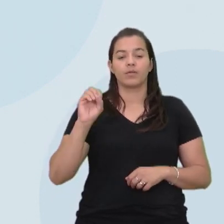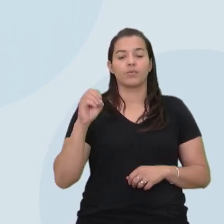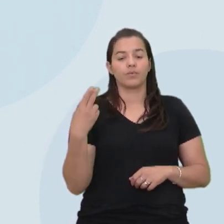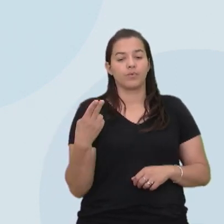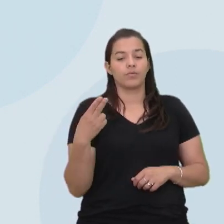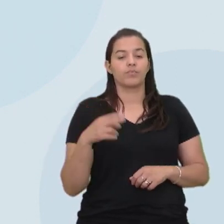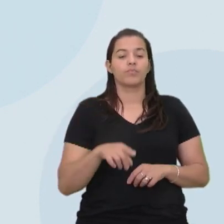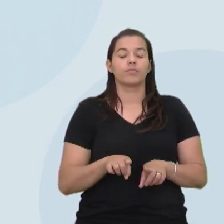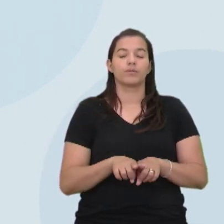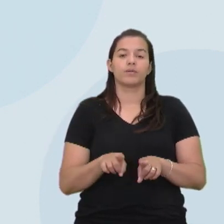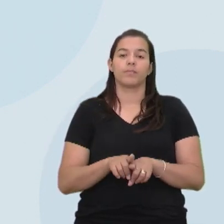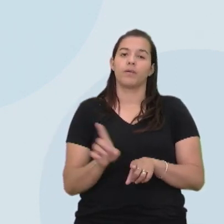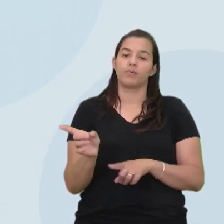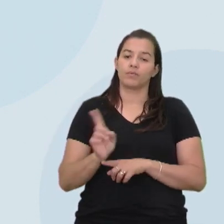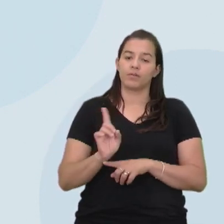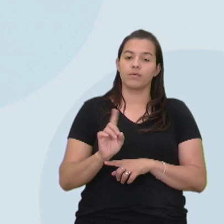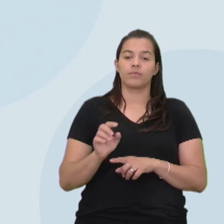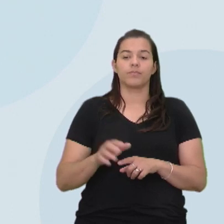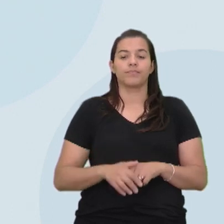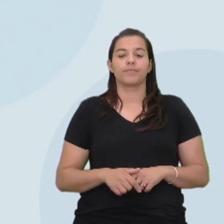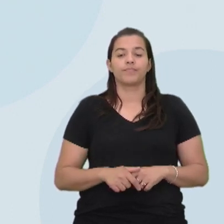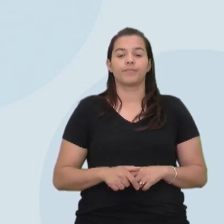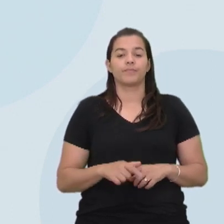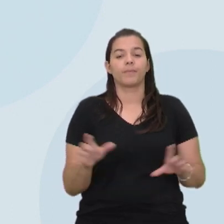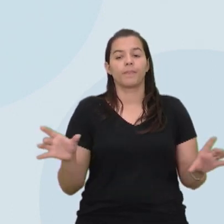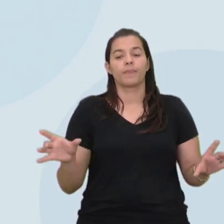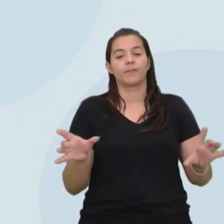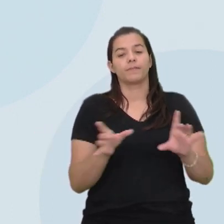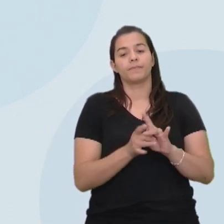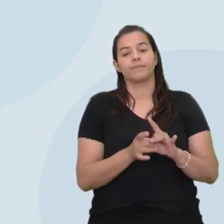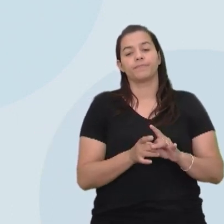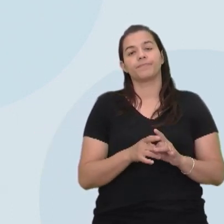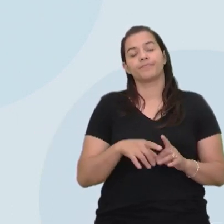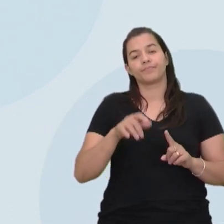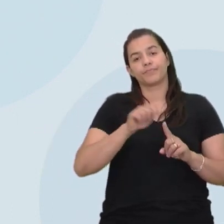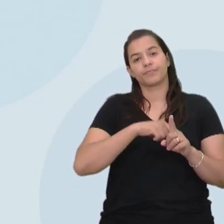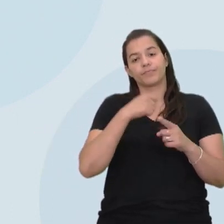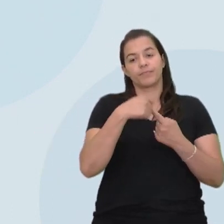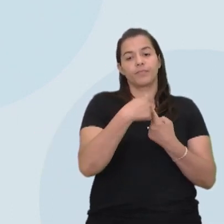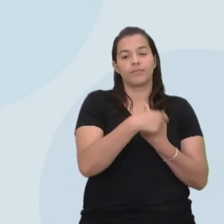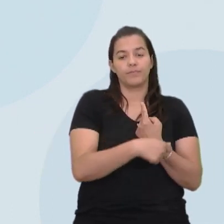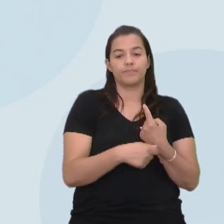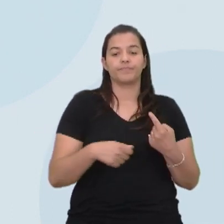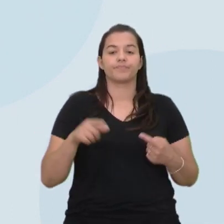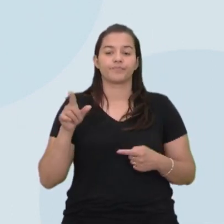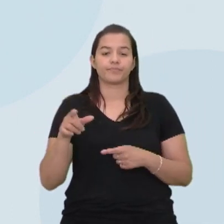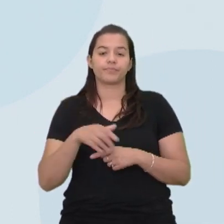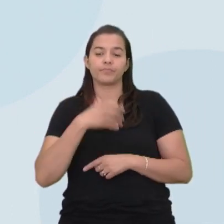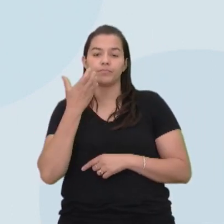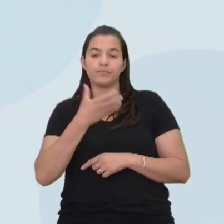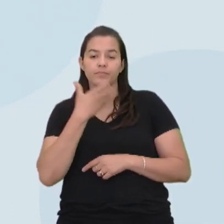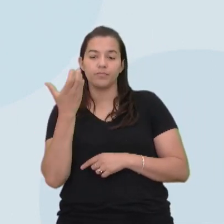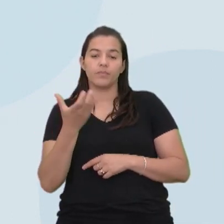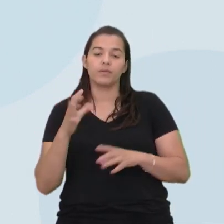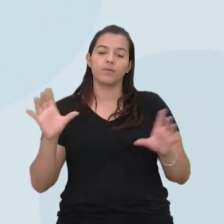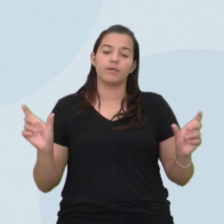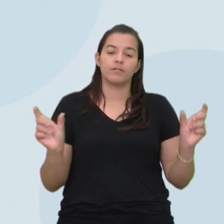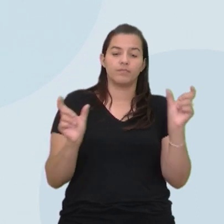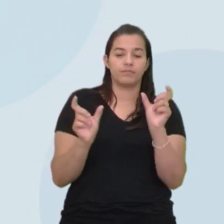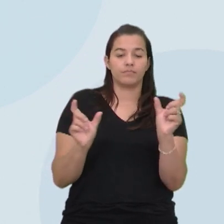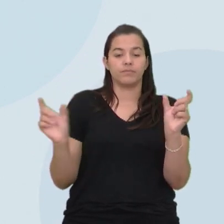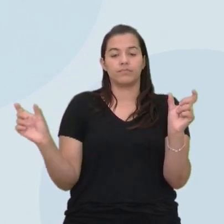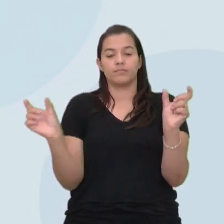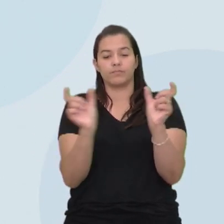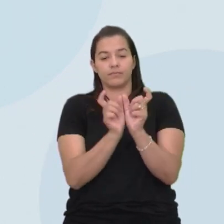na matemática. A negação. Junte maçã com banana. Aqui você usa, por exemplo, aquele da resposta. Junte a resposta do nome da